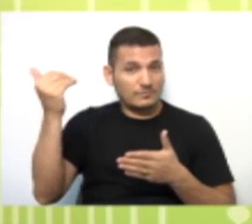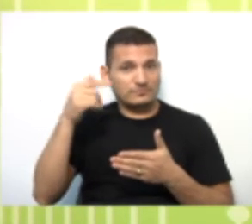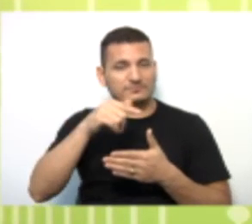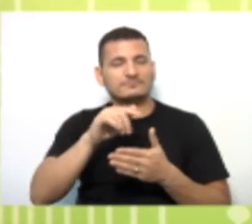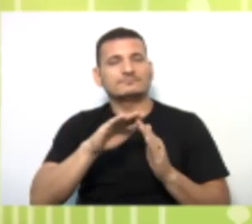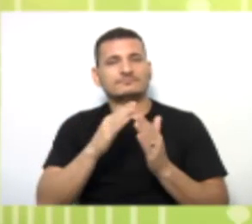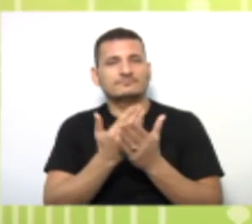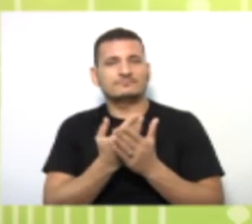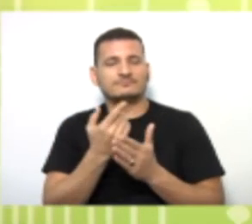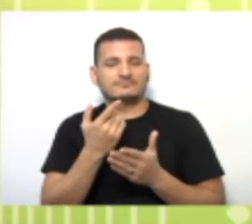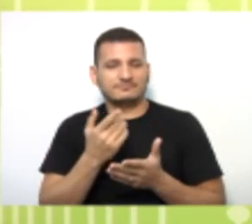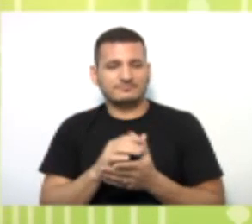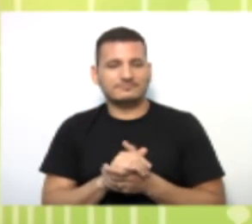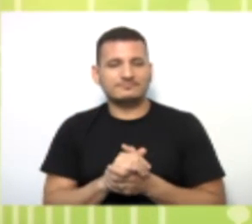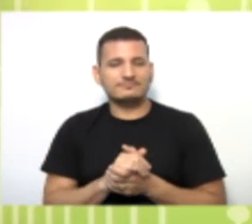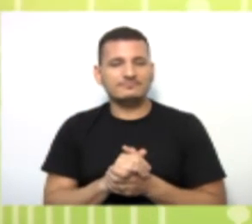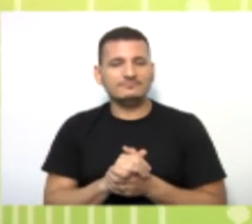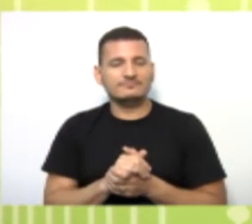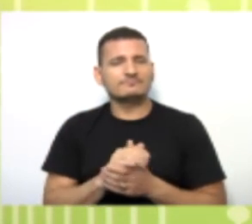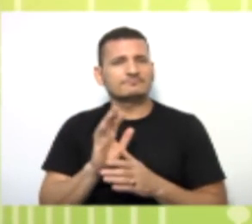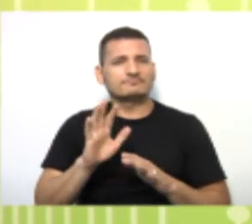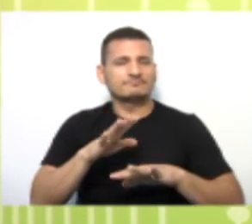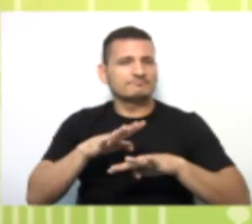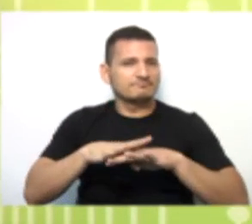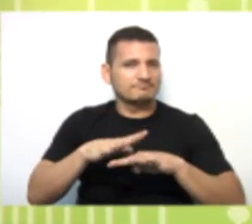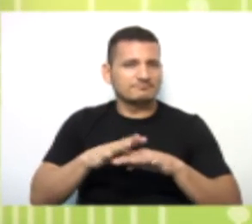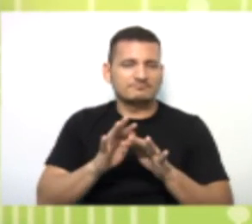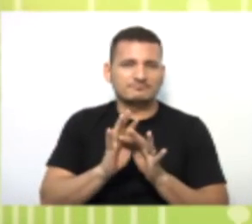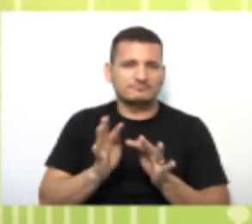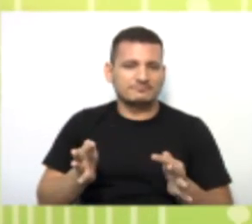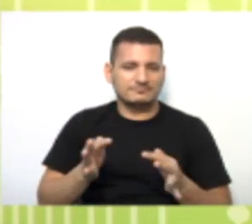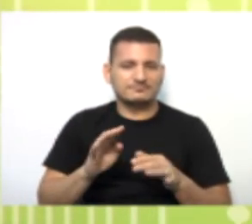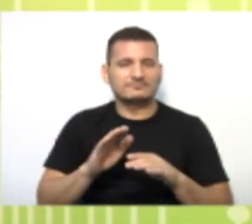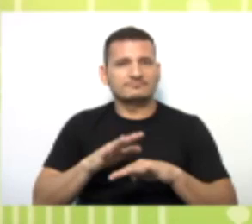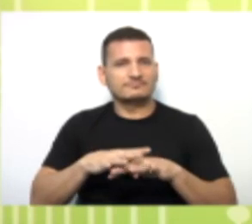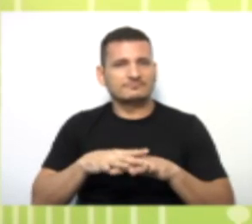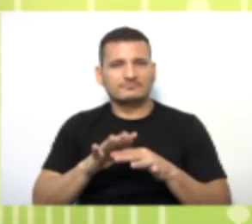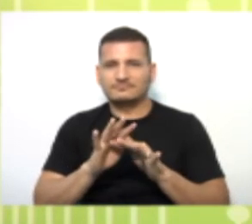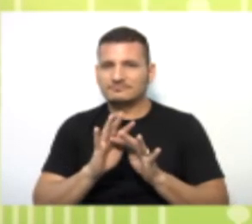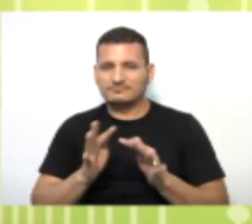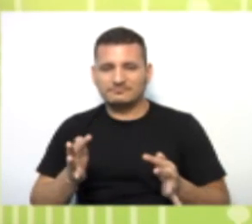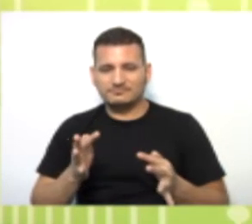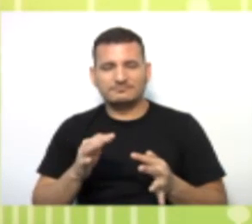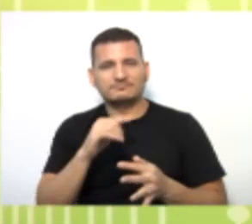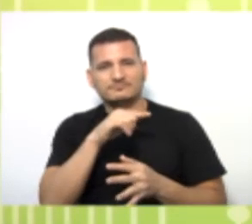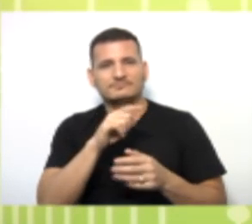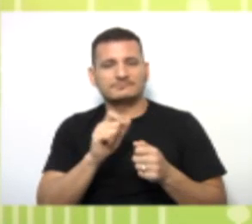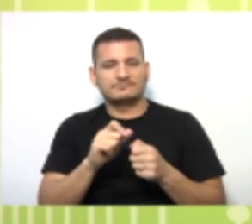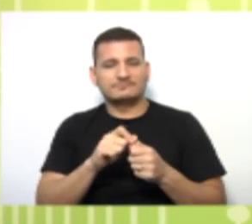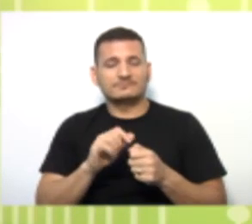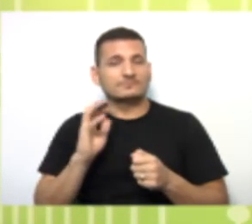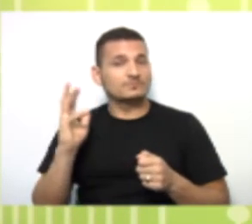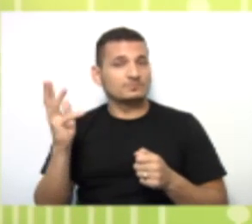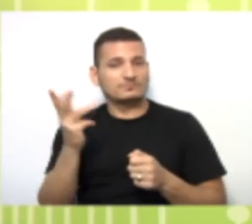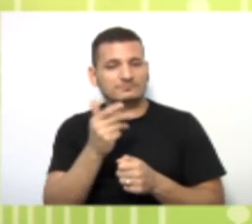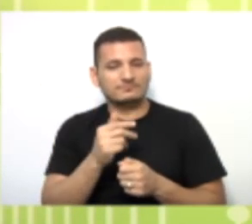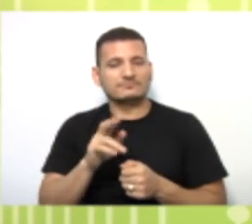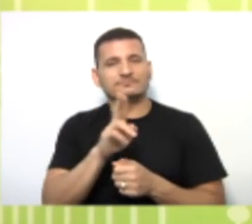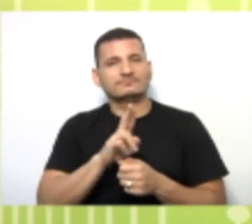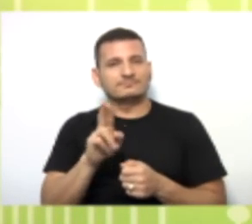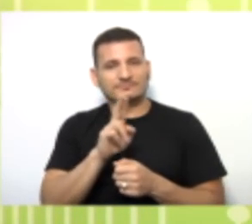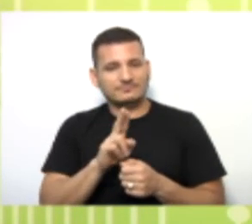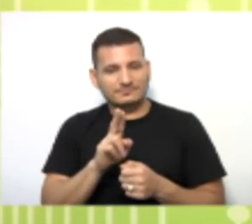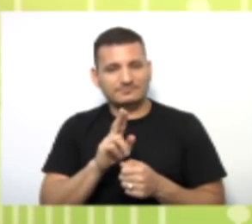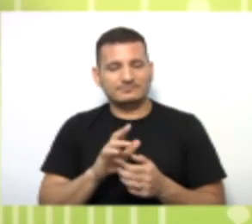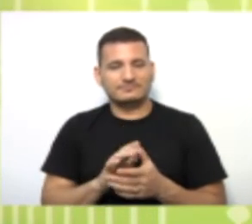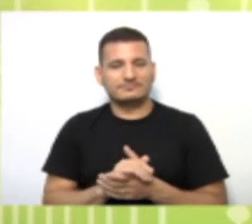esse aplicativo. E uma matemática muito simples, né, professor? Uma matemática muito simples, um cálculo muito simples esse garoto fez e todo mundo ia lá e ficou mal